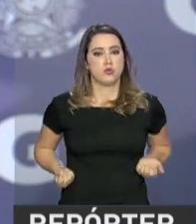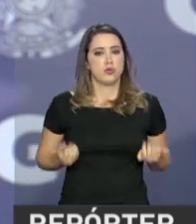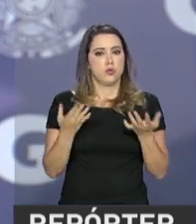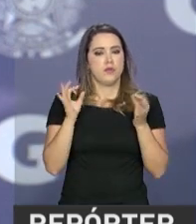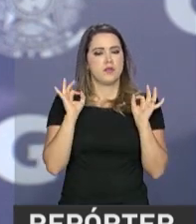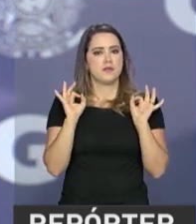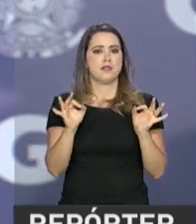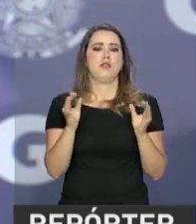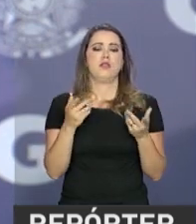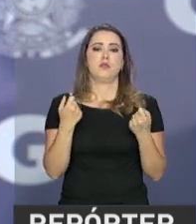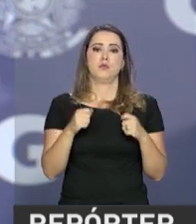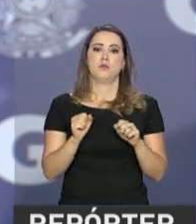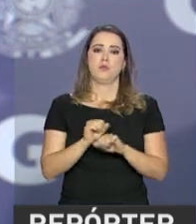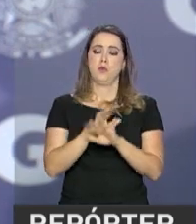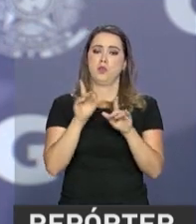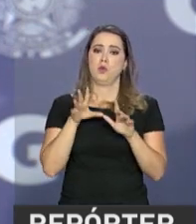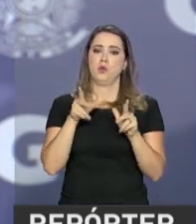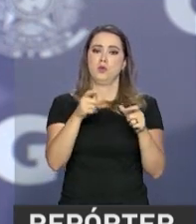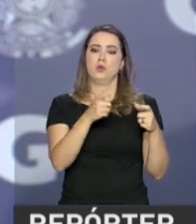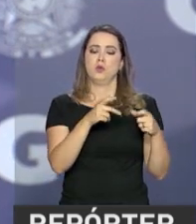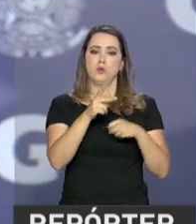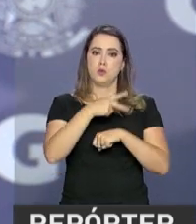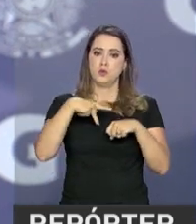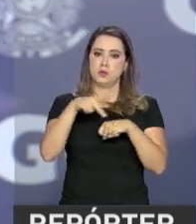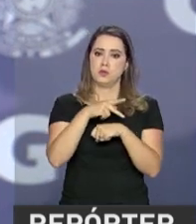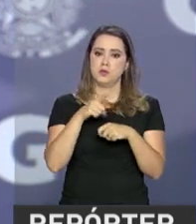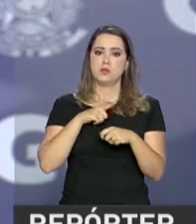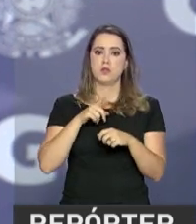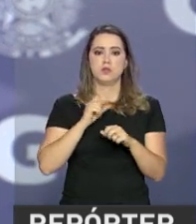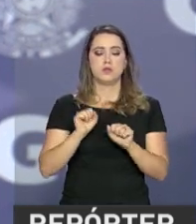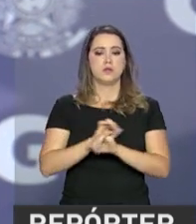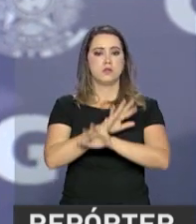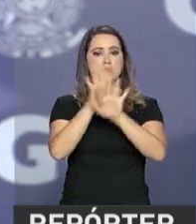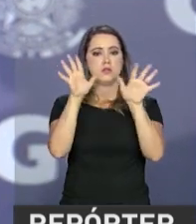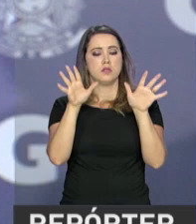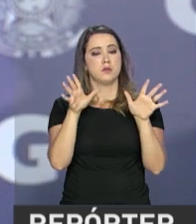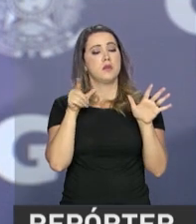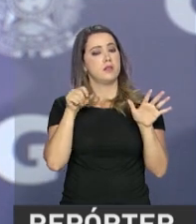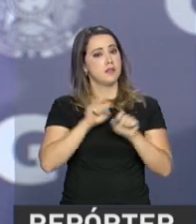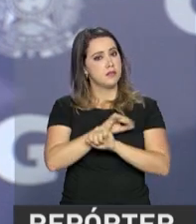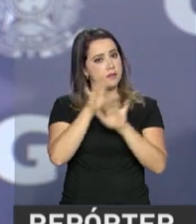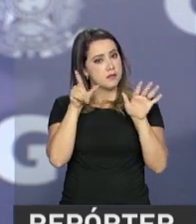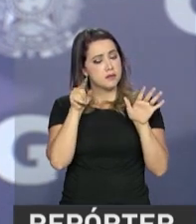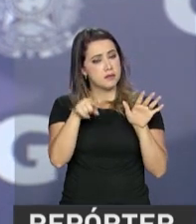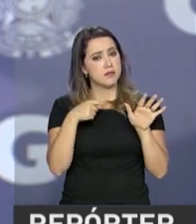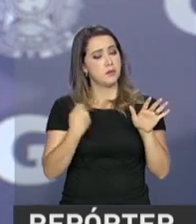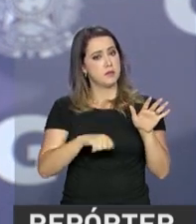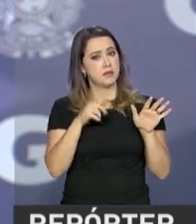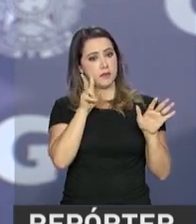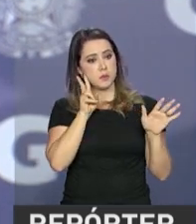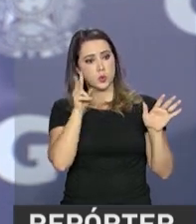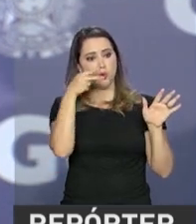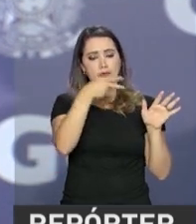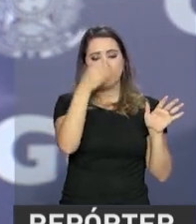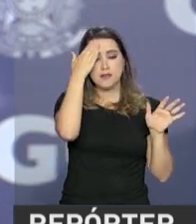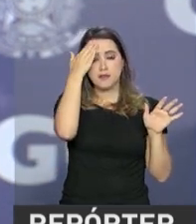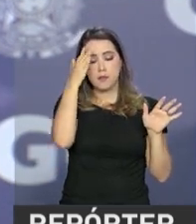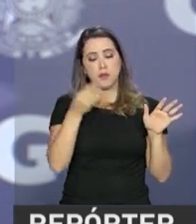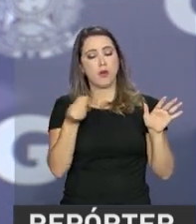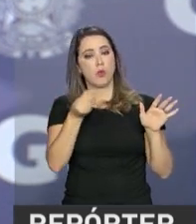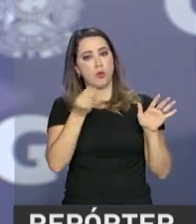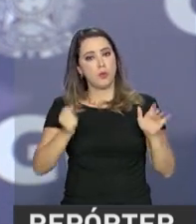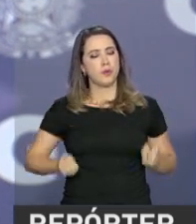efetivas todos esses países passaram por transparência de dados e eu acho que hoje o novo portal ele